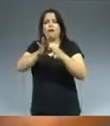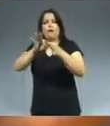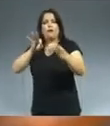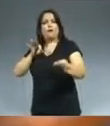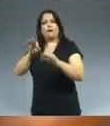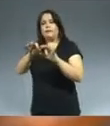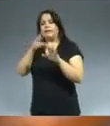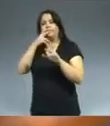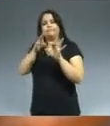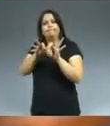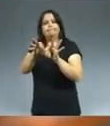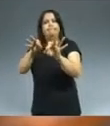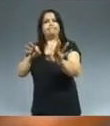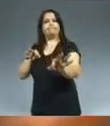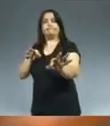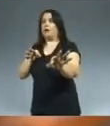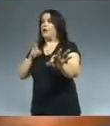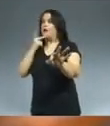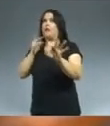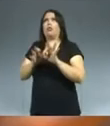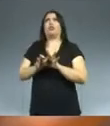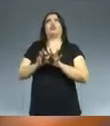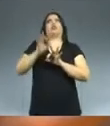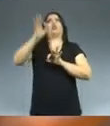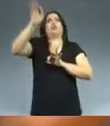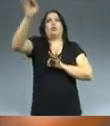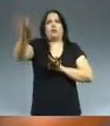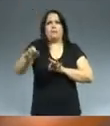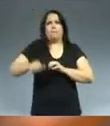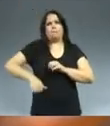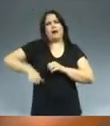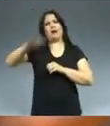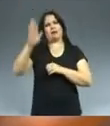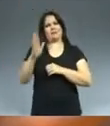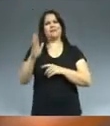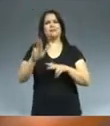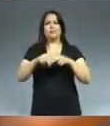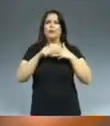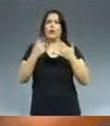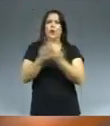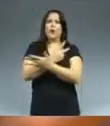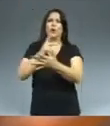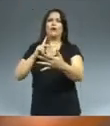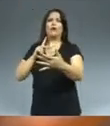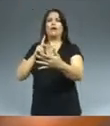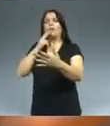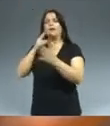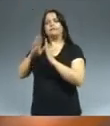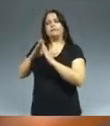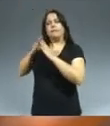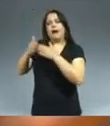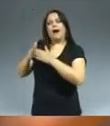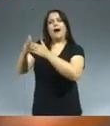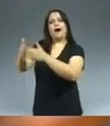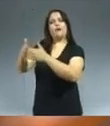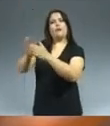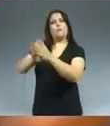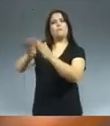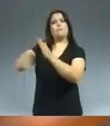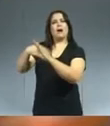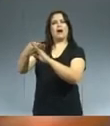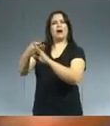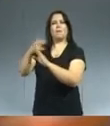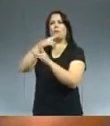distâncias são muito grandes são longínquas hoje basicamente é feito na essa ligação através de barcos não